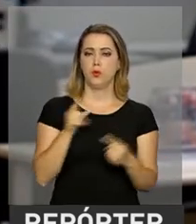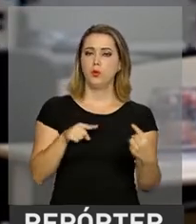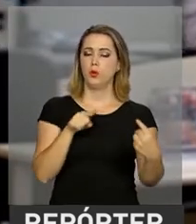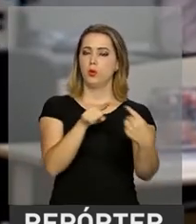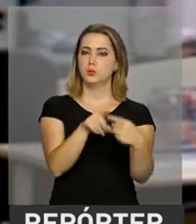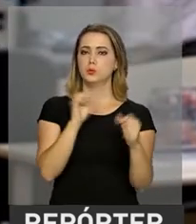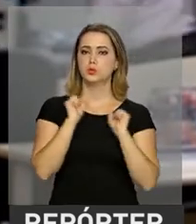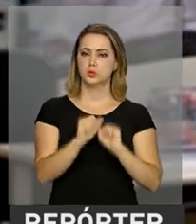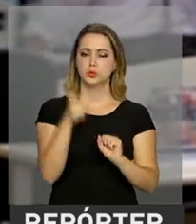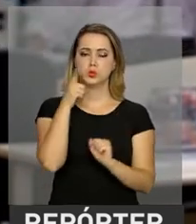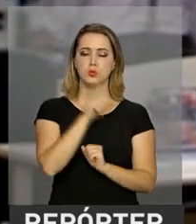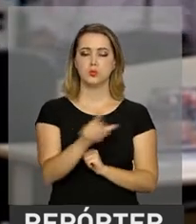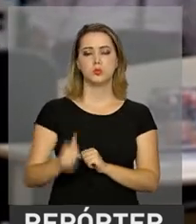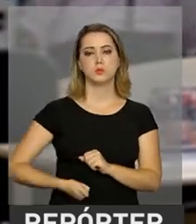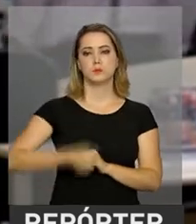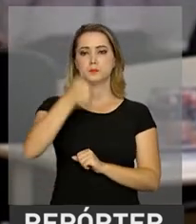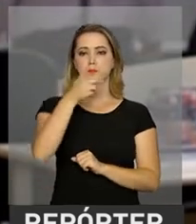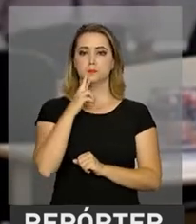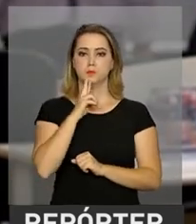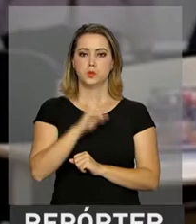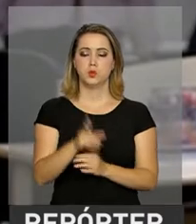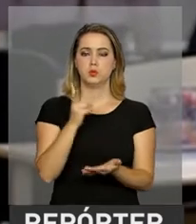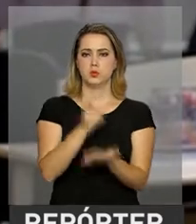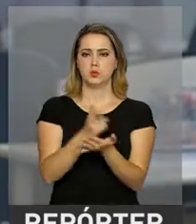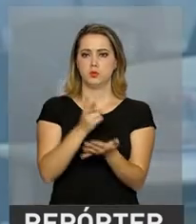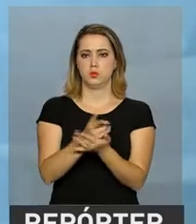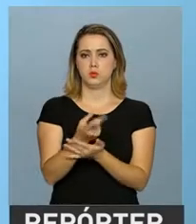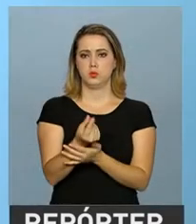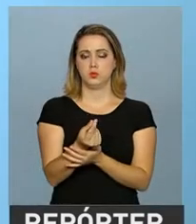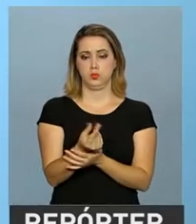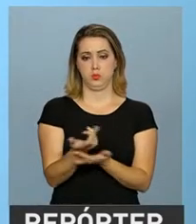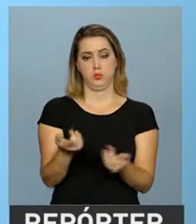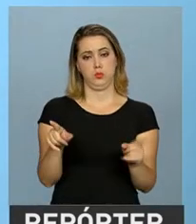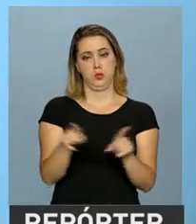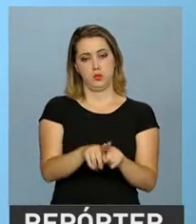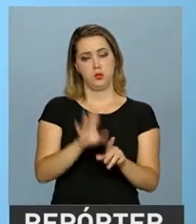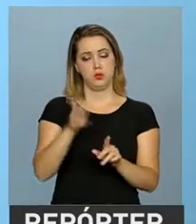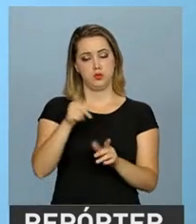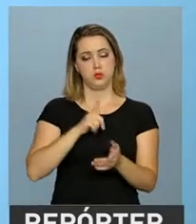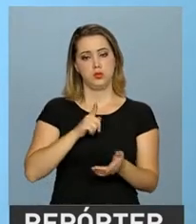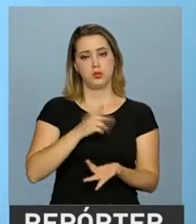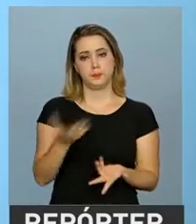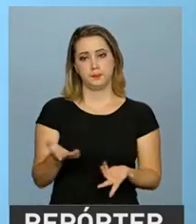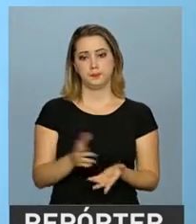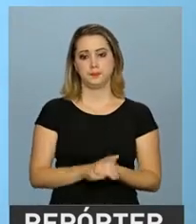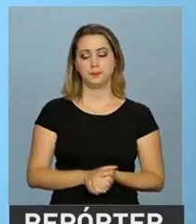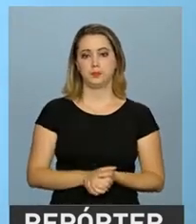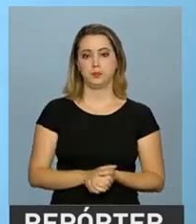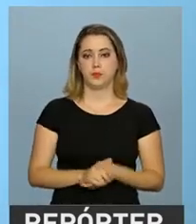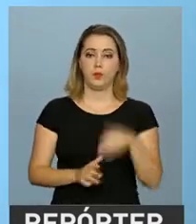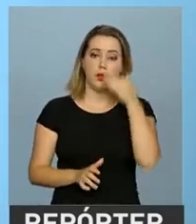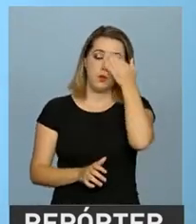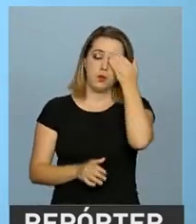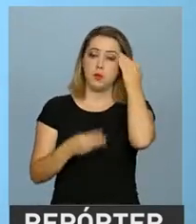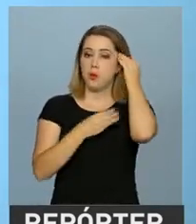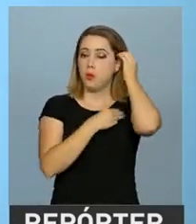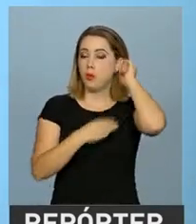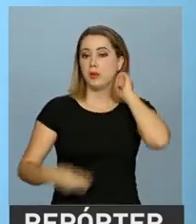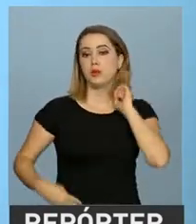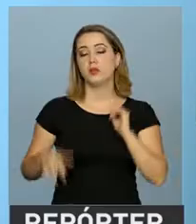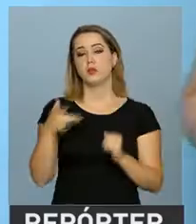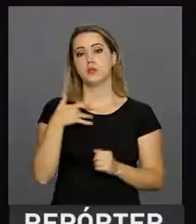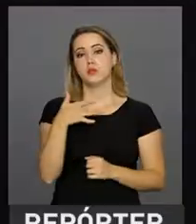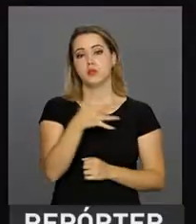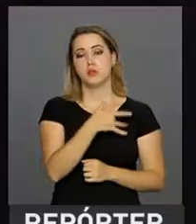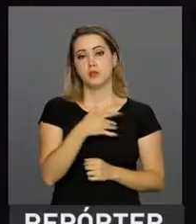objetivo de conseguir mais resultados com os mesmos recursos financeiros já disponíveis então. Para Ricardo Barros, é muito importante